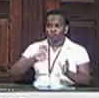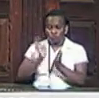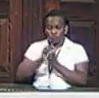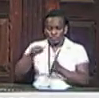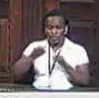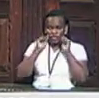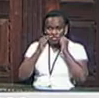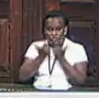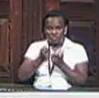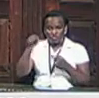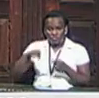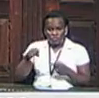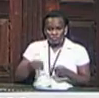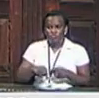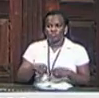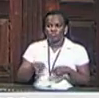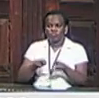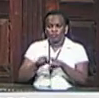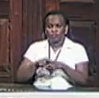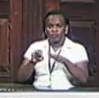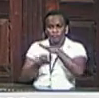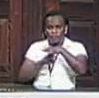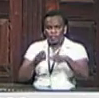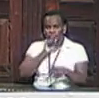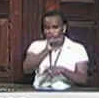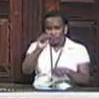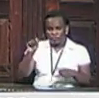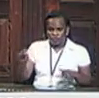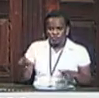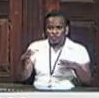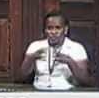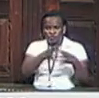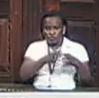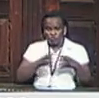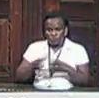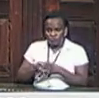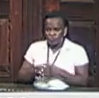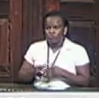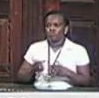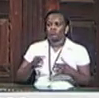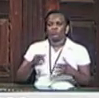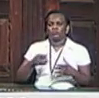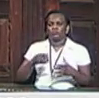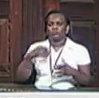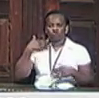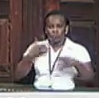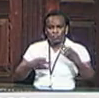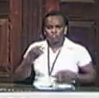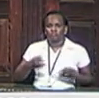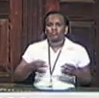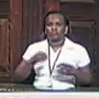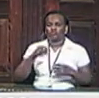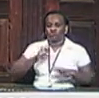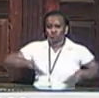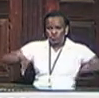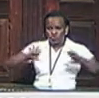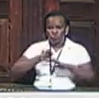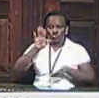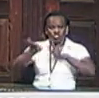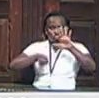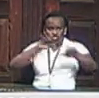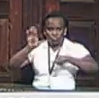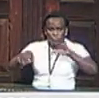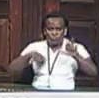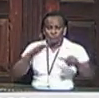parlamento, com as instituições, com os poderes constituídos, para um